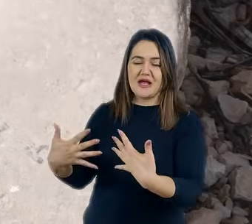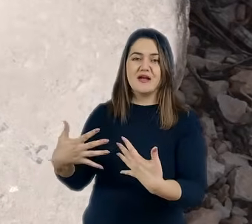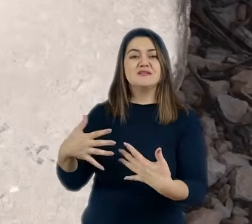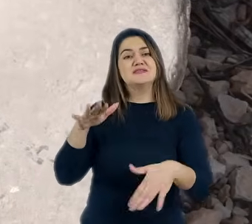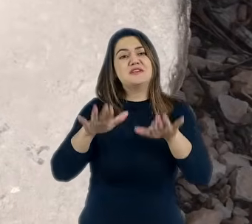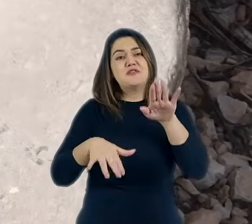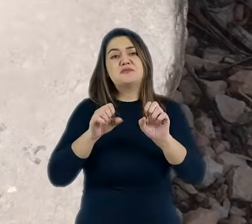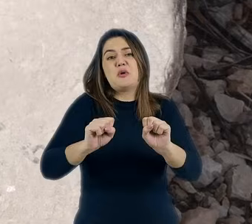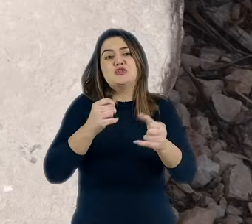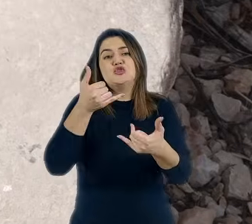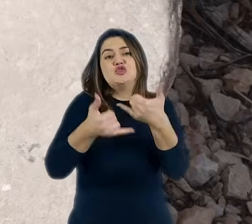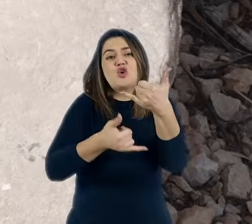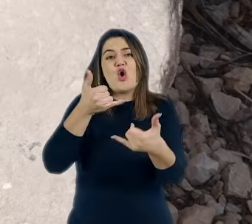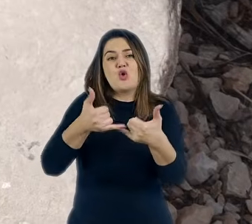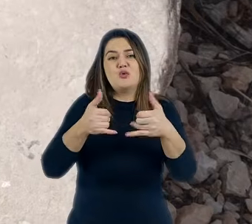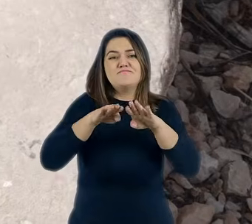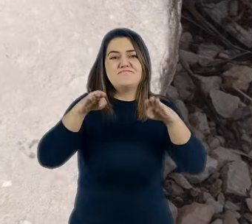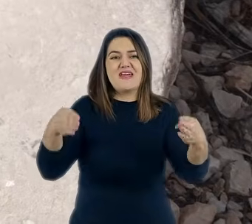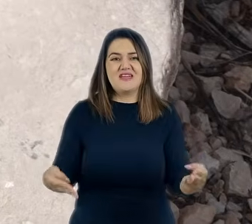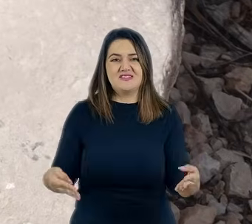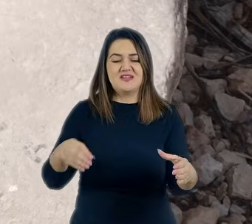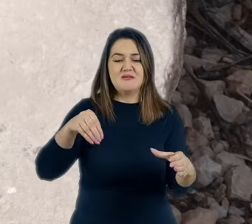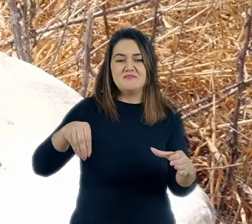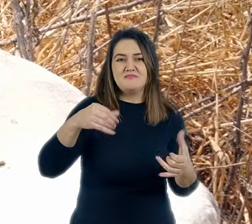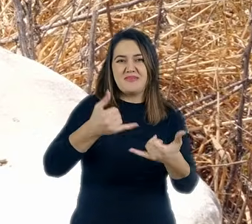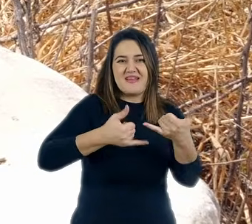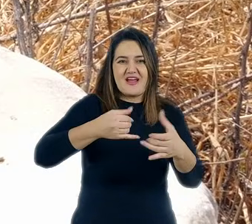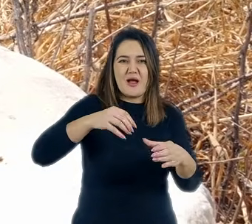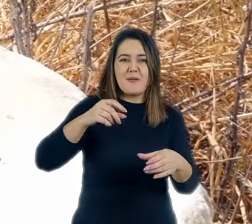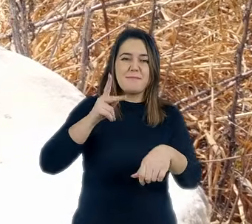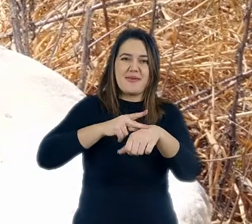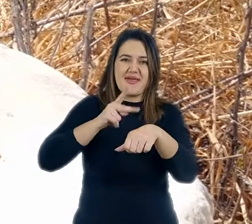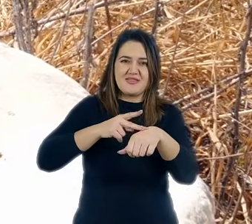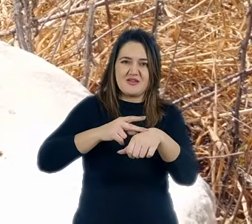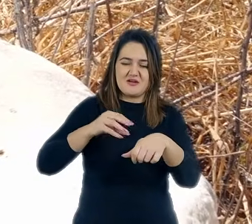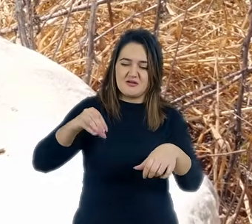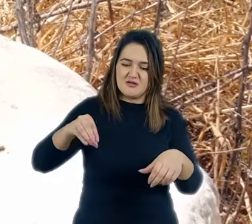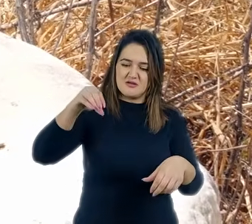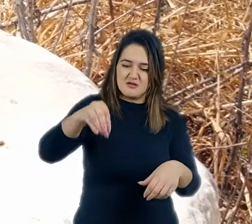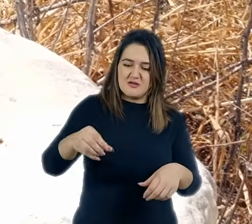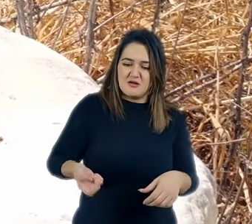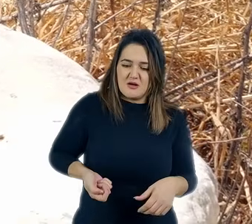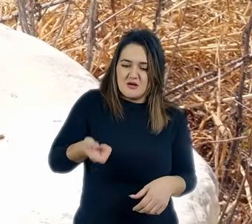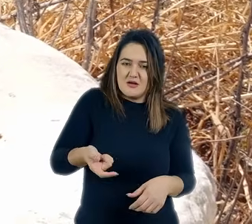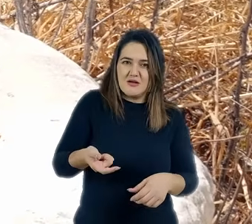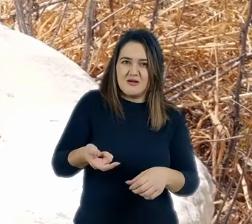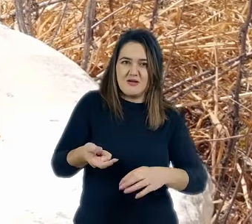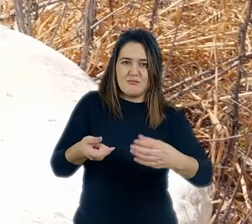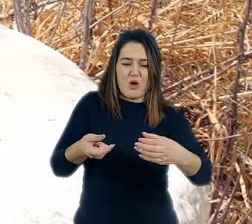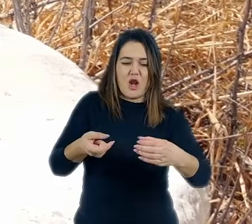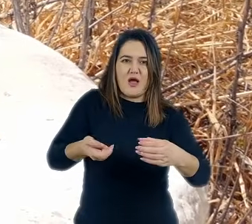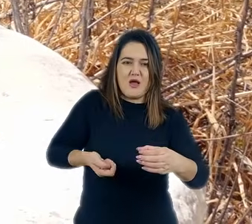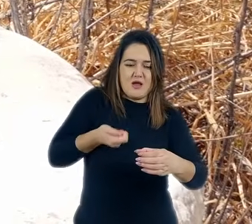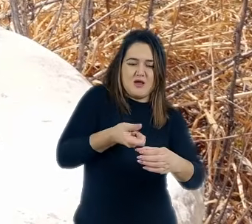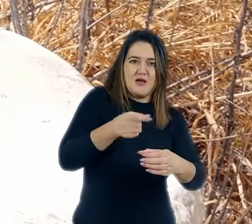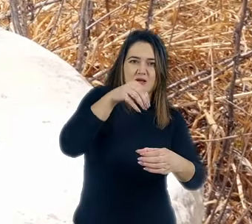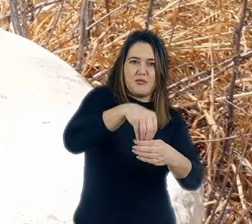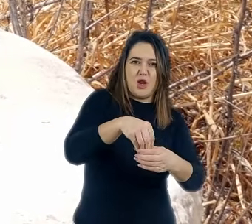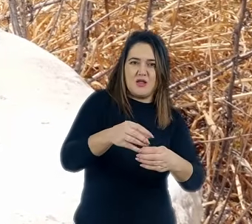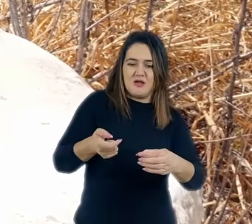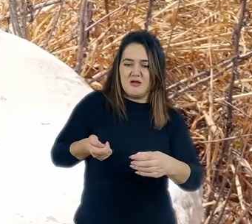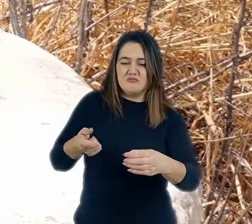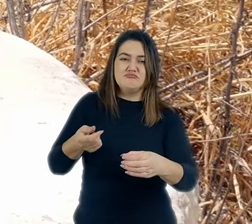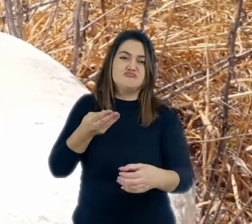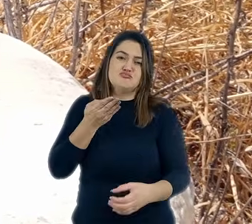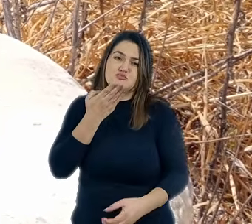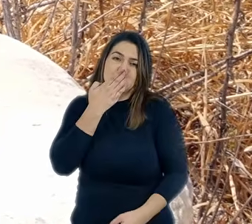quem sabe, um tabuleiro, um jogo de mesa. E as pessoas com pedrinhas na mão poderiam jogar aqui, umas com as outras, em